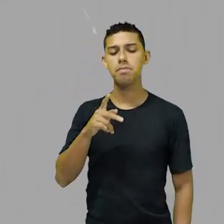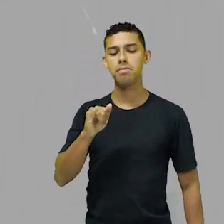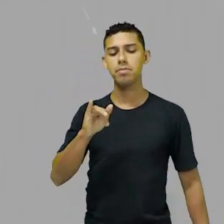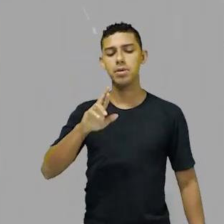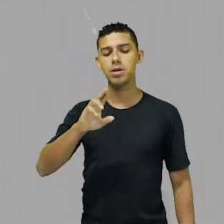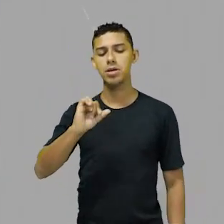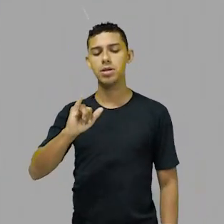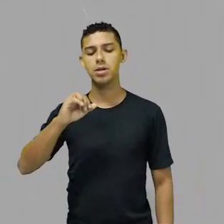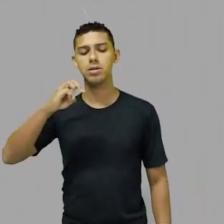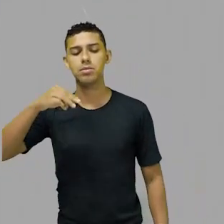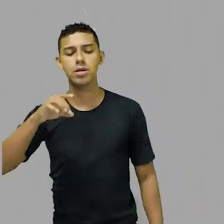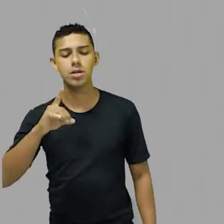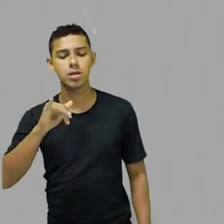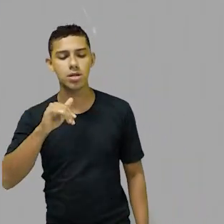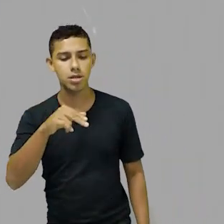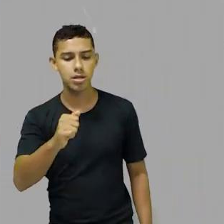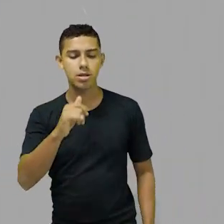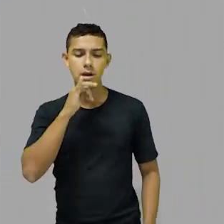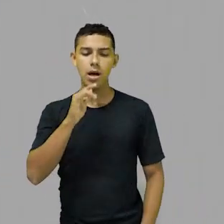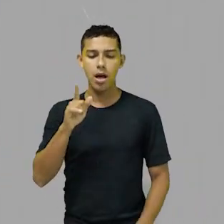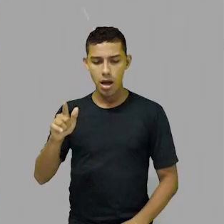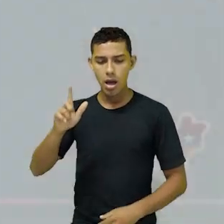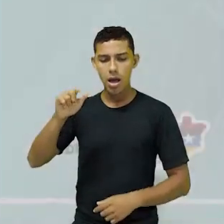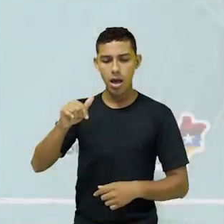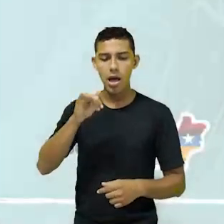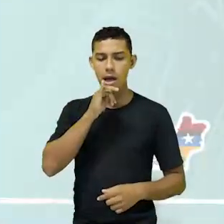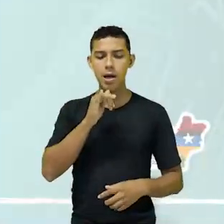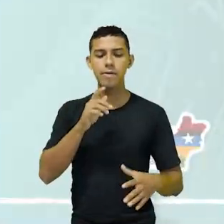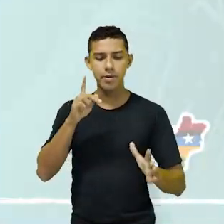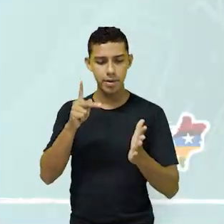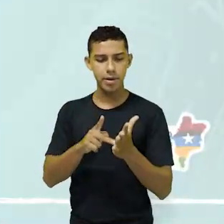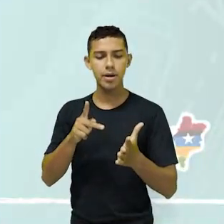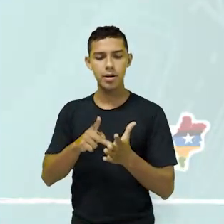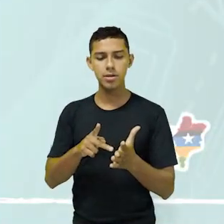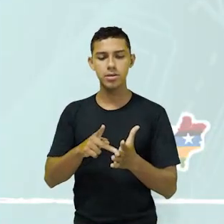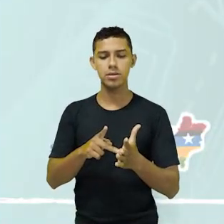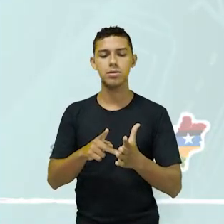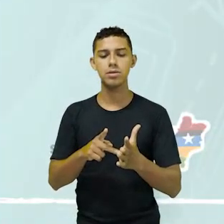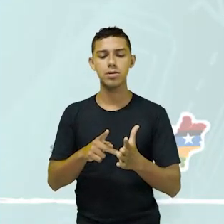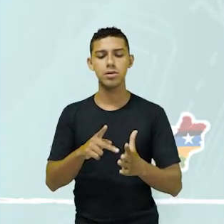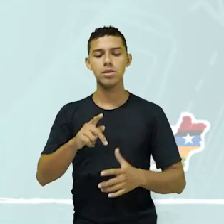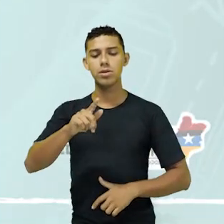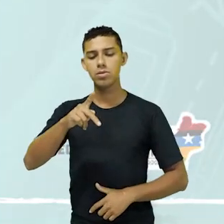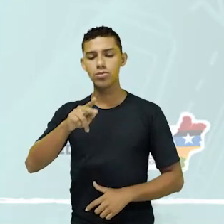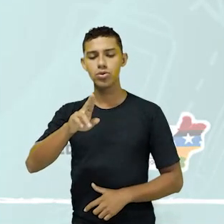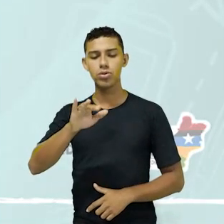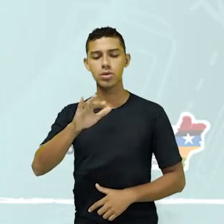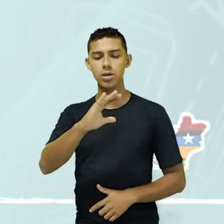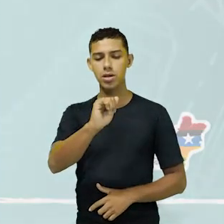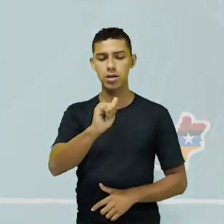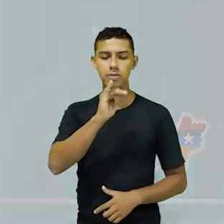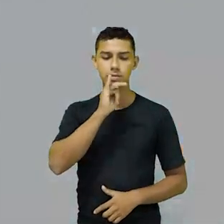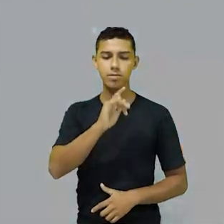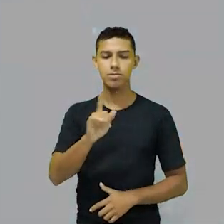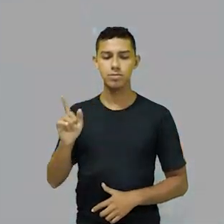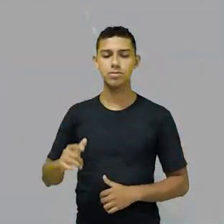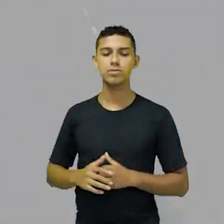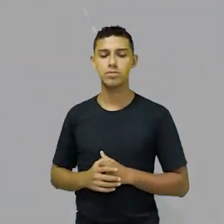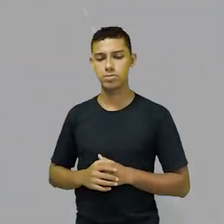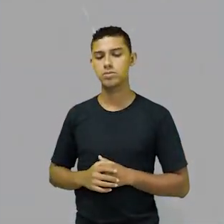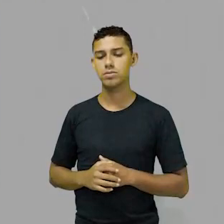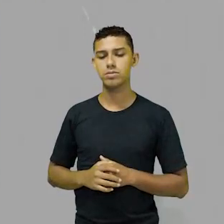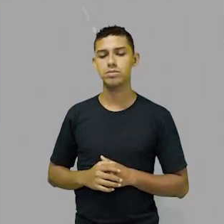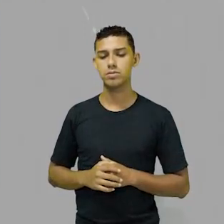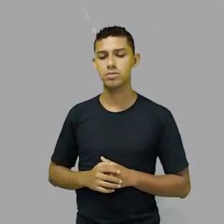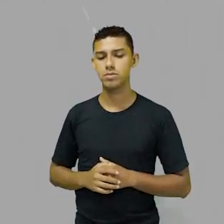Então, guanina, ela é sim uma base púrica, classificada como púrica ou purina,